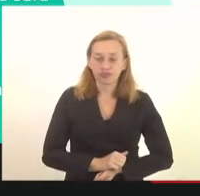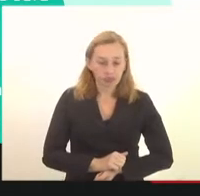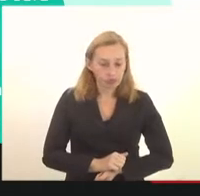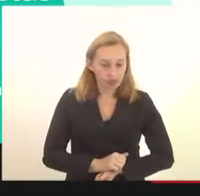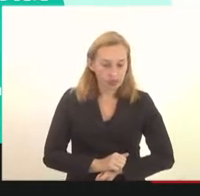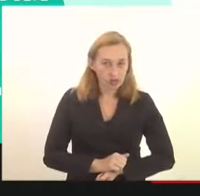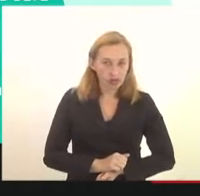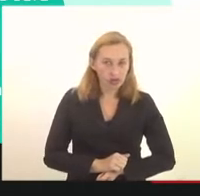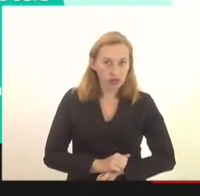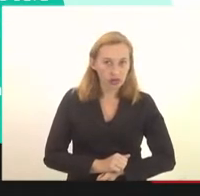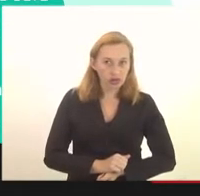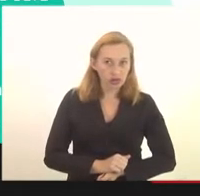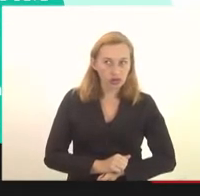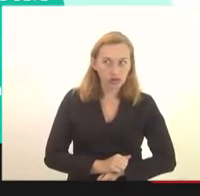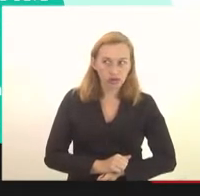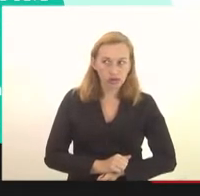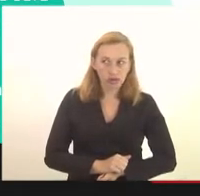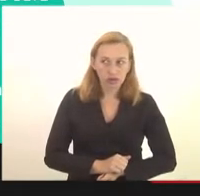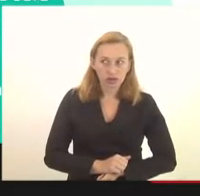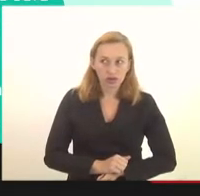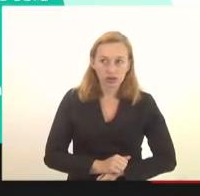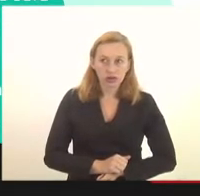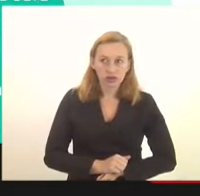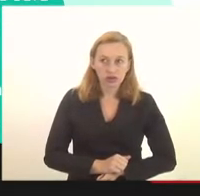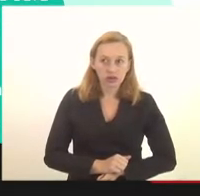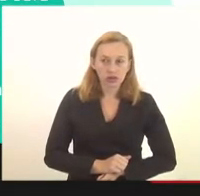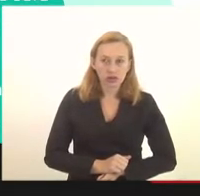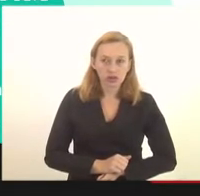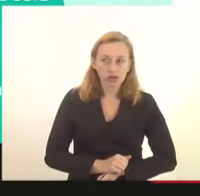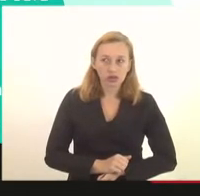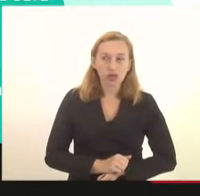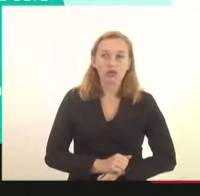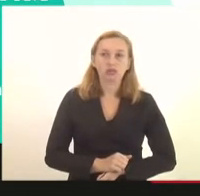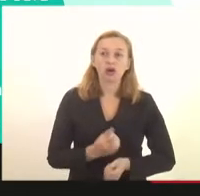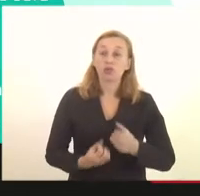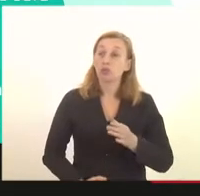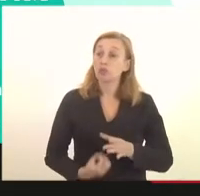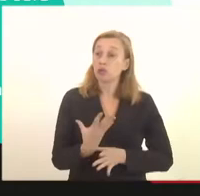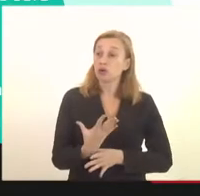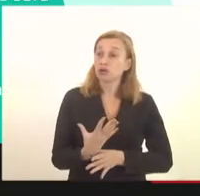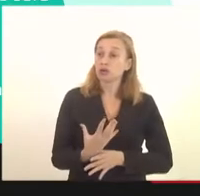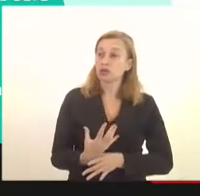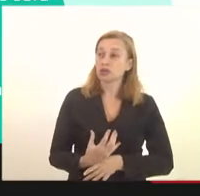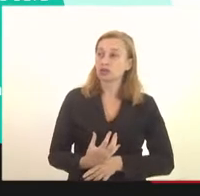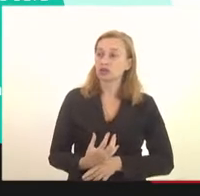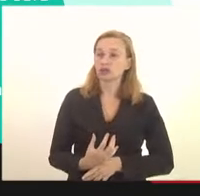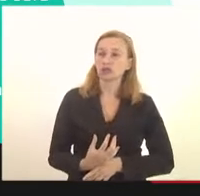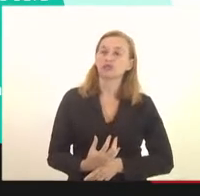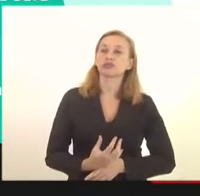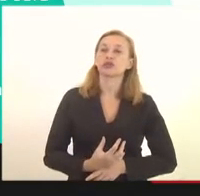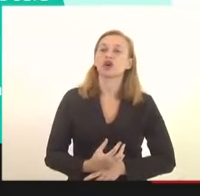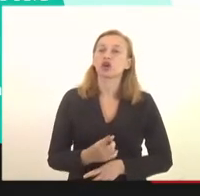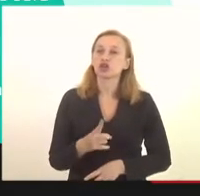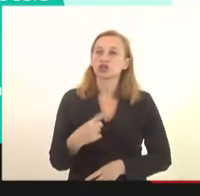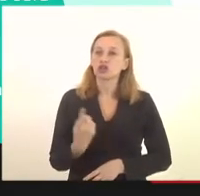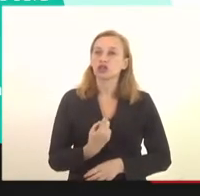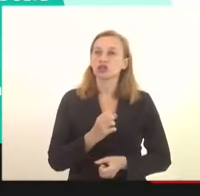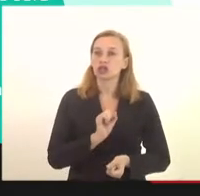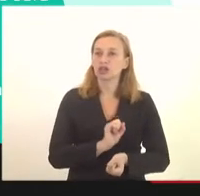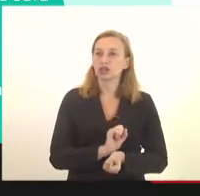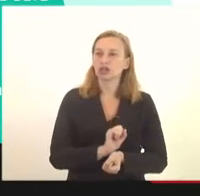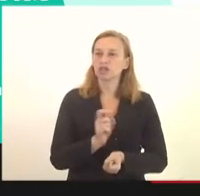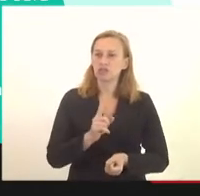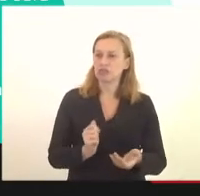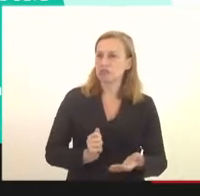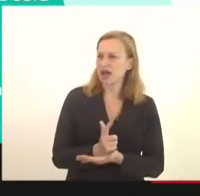pela Petrobras, e a Petrobras tem 50% de participação. Para a produção do módulo 3 de Spadarte, a gente não espera